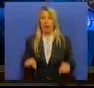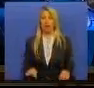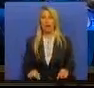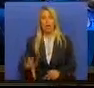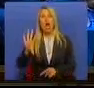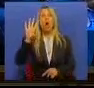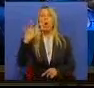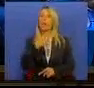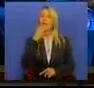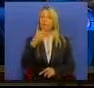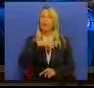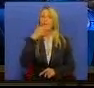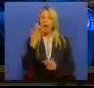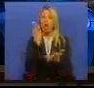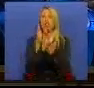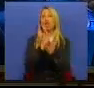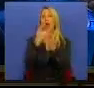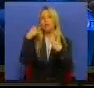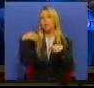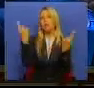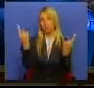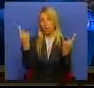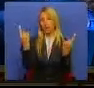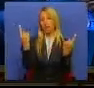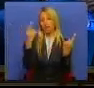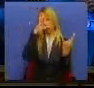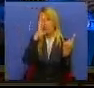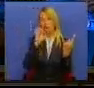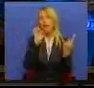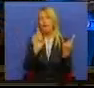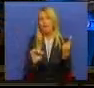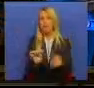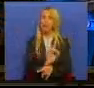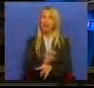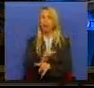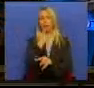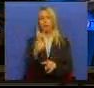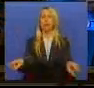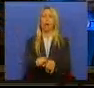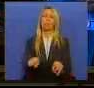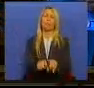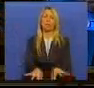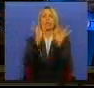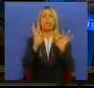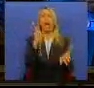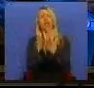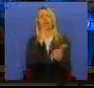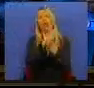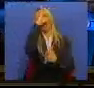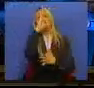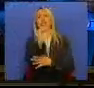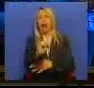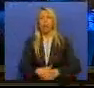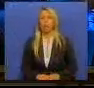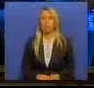quando se fala em escola pública, isso é sinónimo de escola do Estado. Para